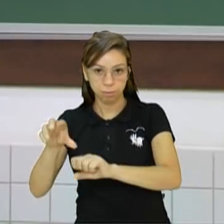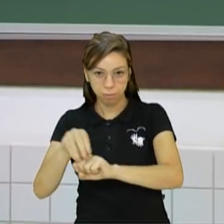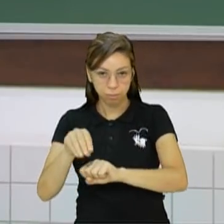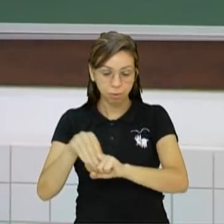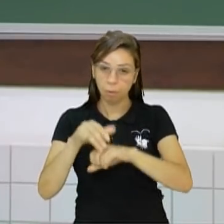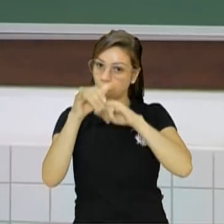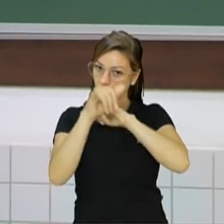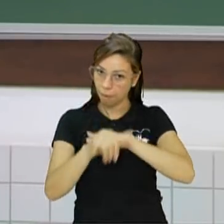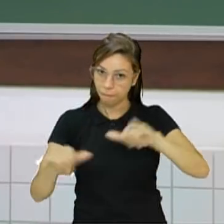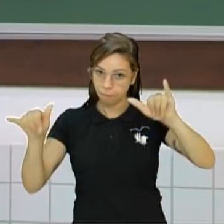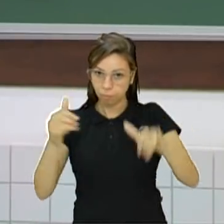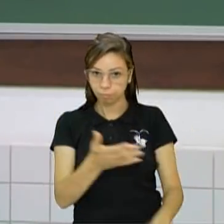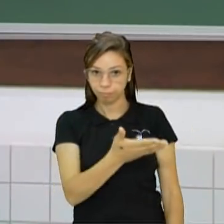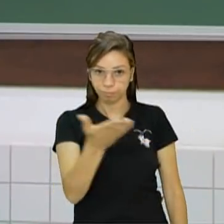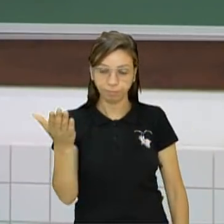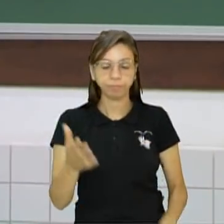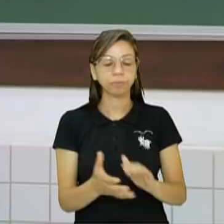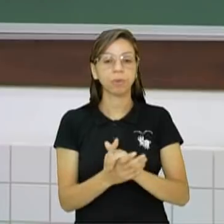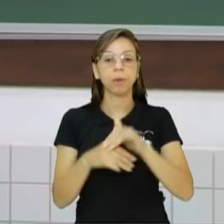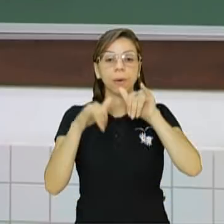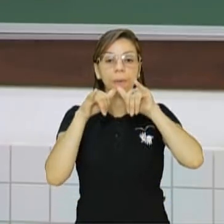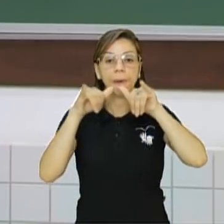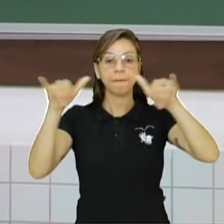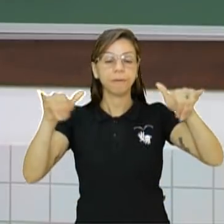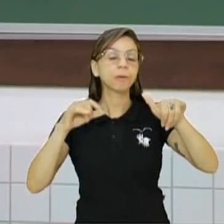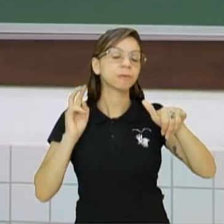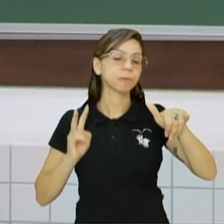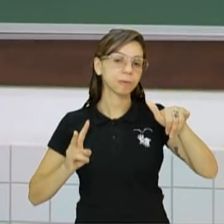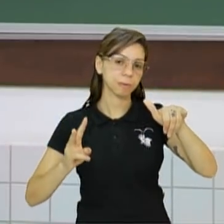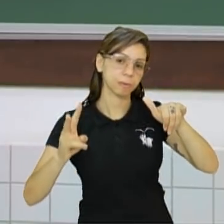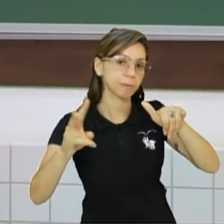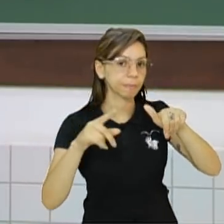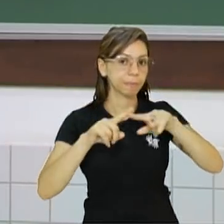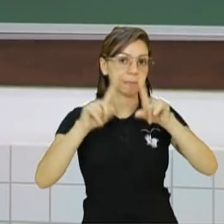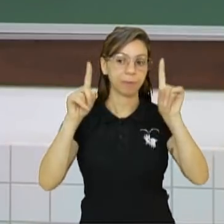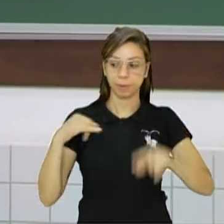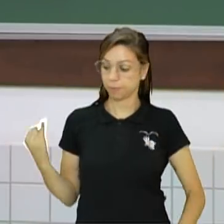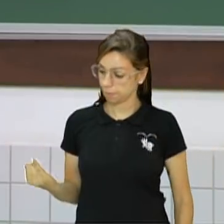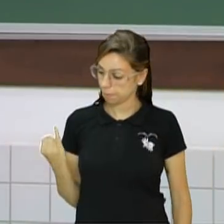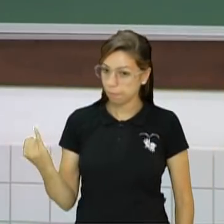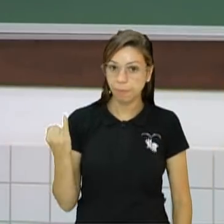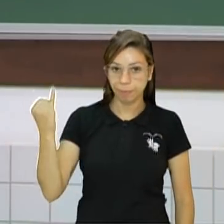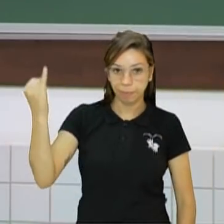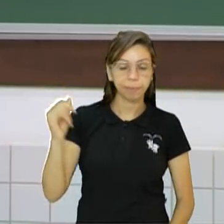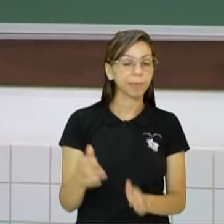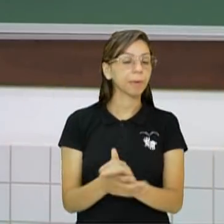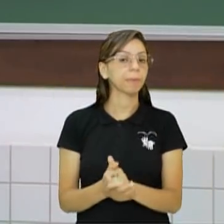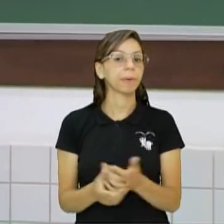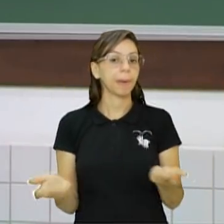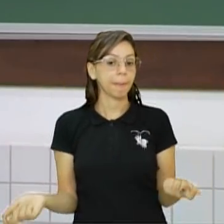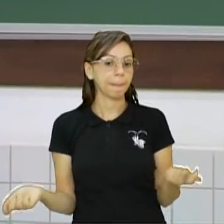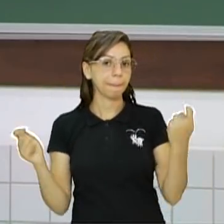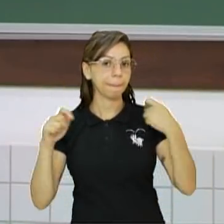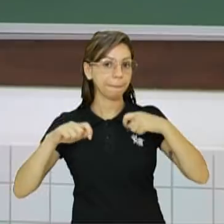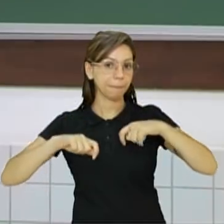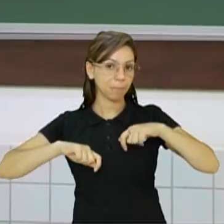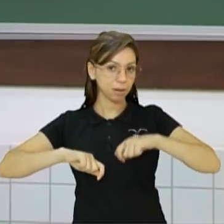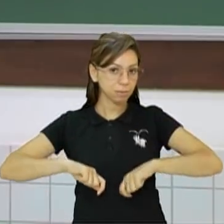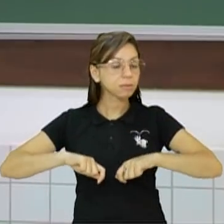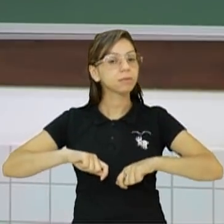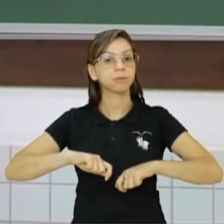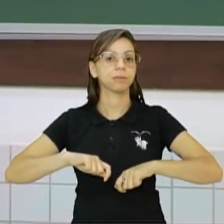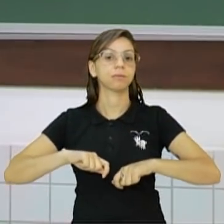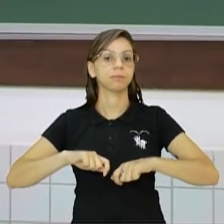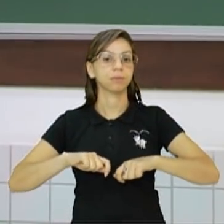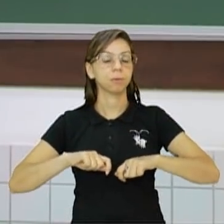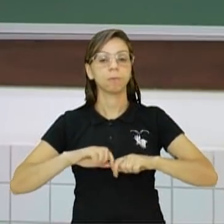para vocês. Tranquilo? Aqueles avisos de sempre, mas que são muito importantes e vocês têm que fazer tudo isso que a prof